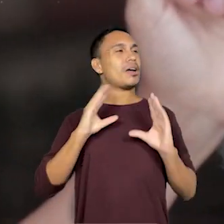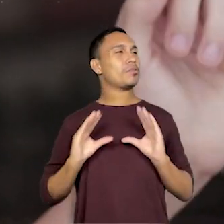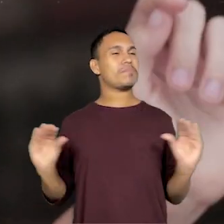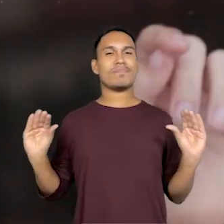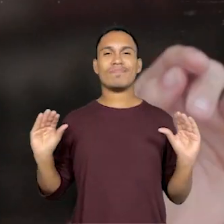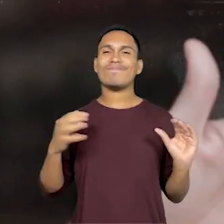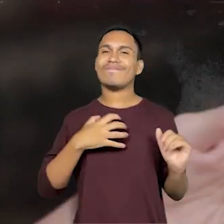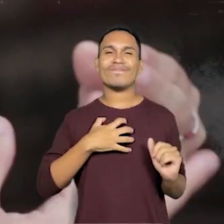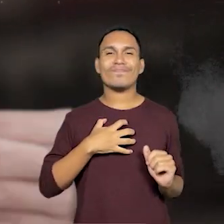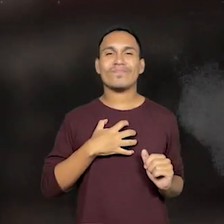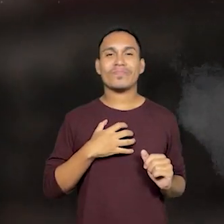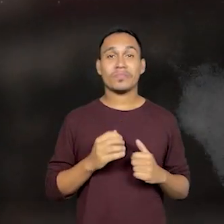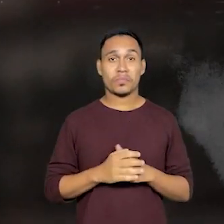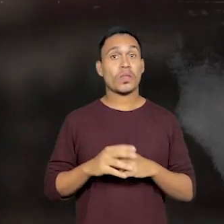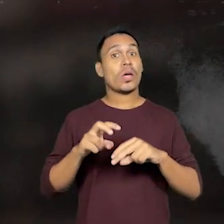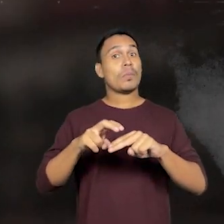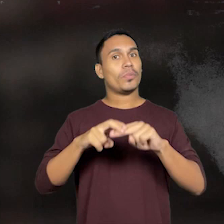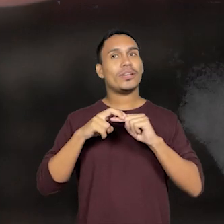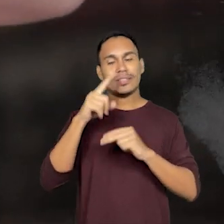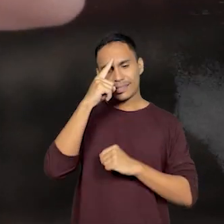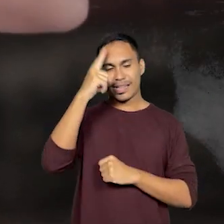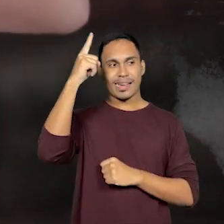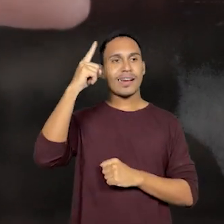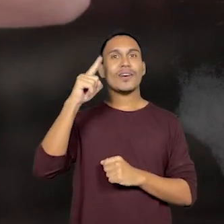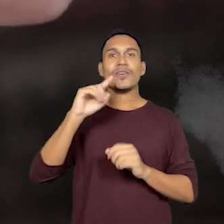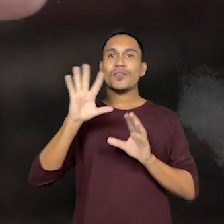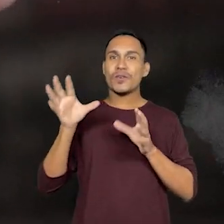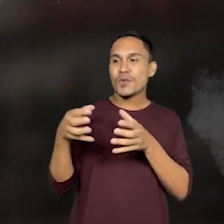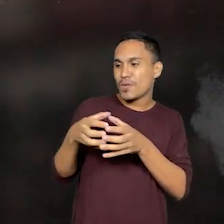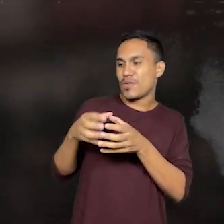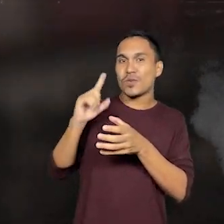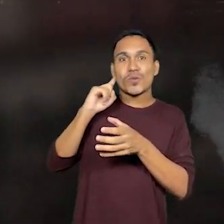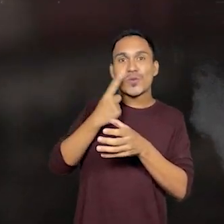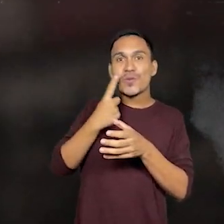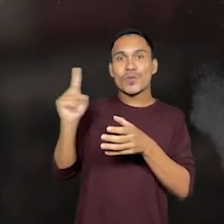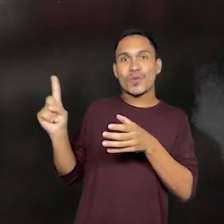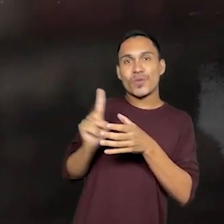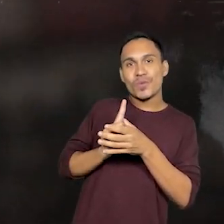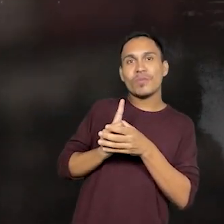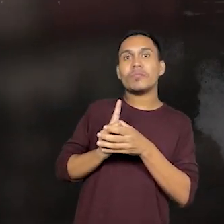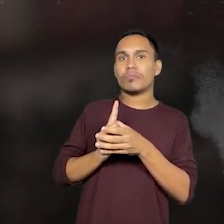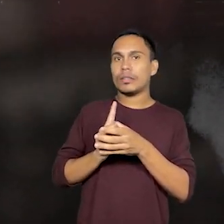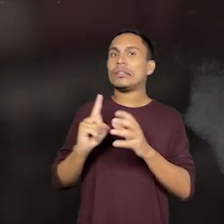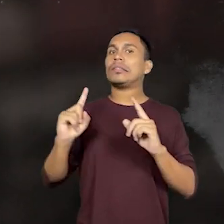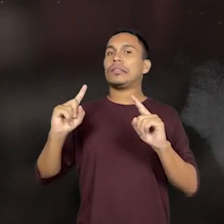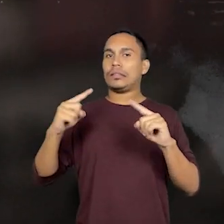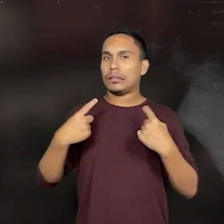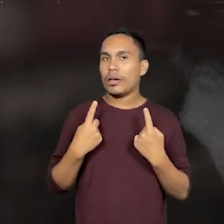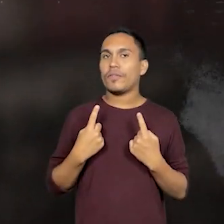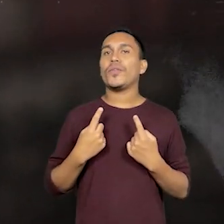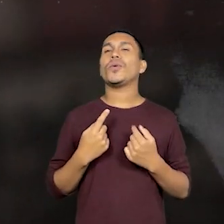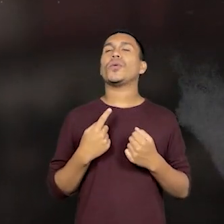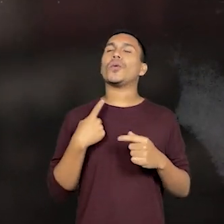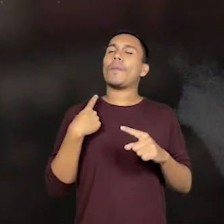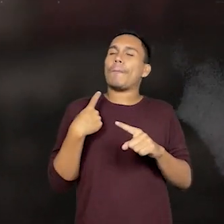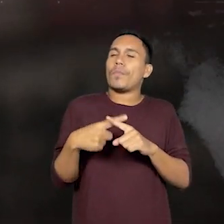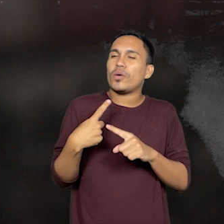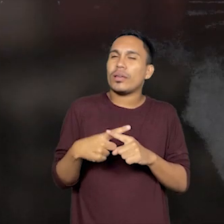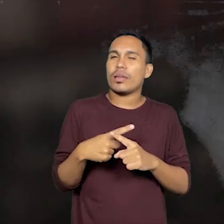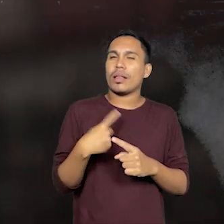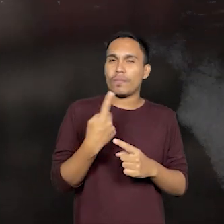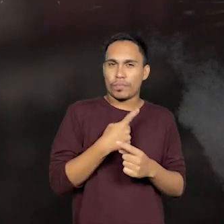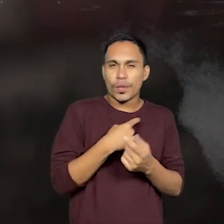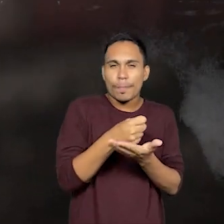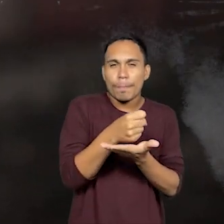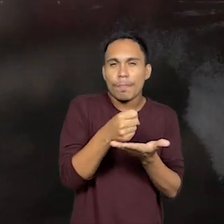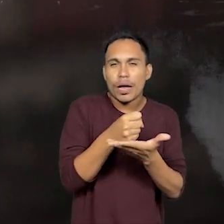da gente foi convidar uma pessoa surda para estar no elenco. Foi um grande desafio já, apesar da gente ter o básico da língua,